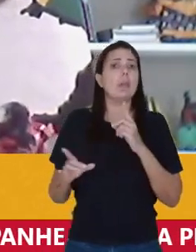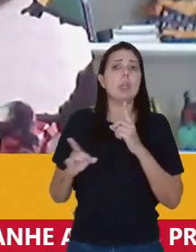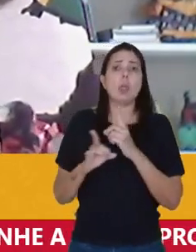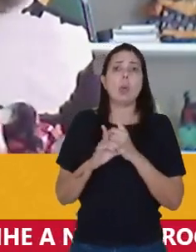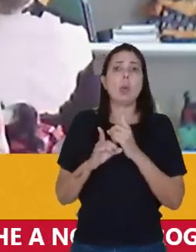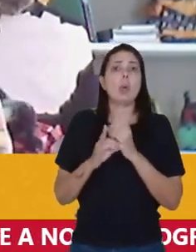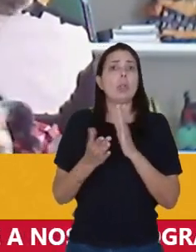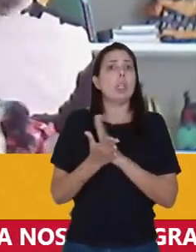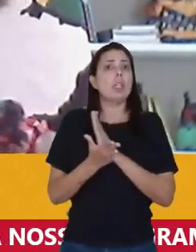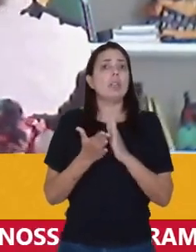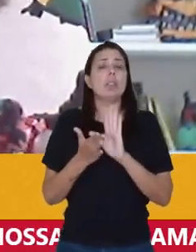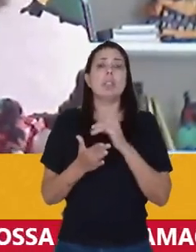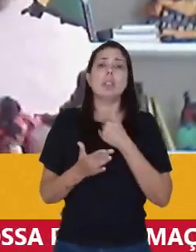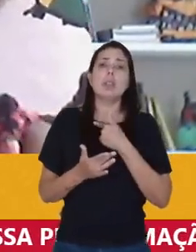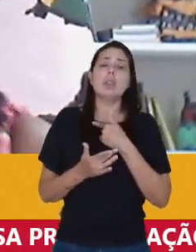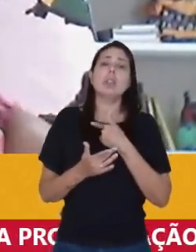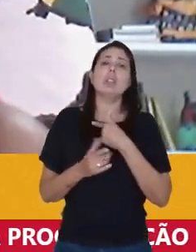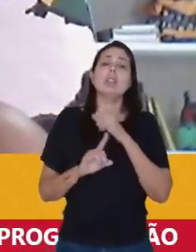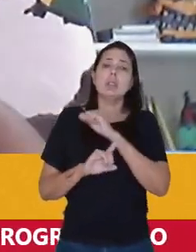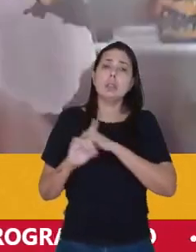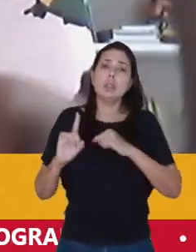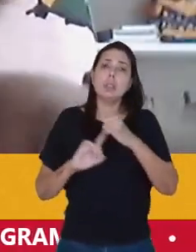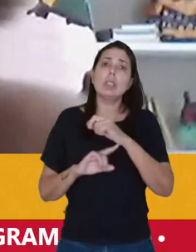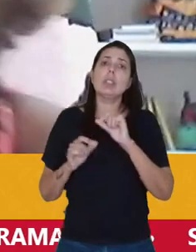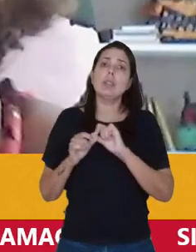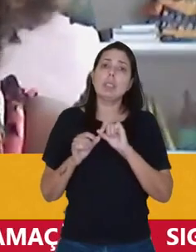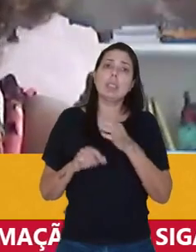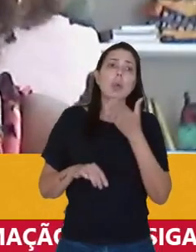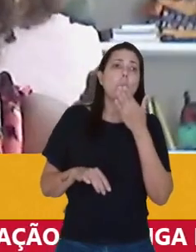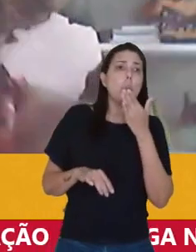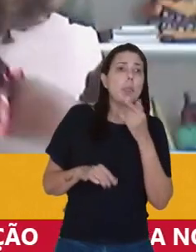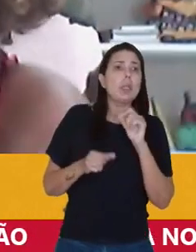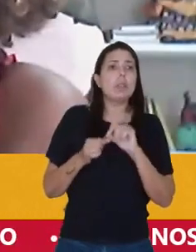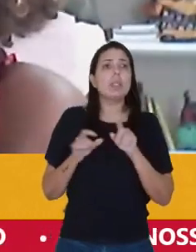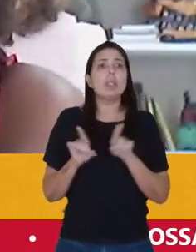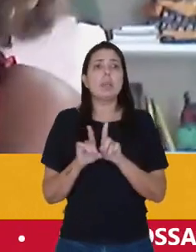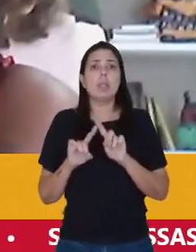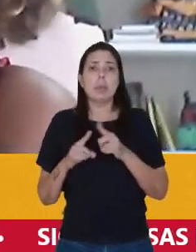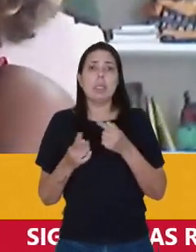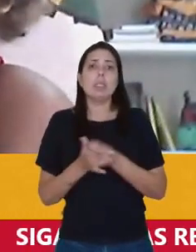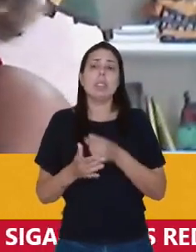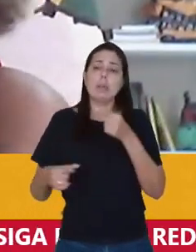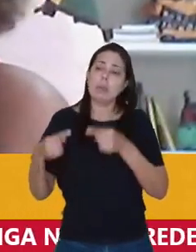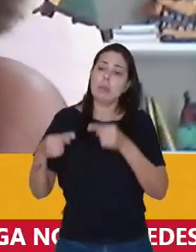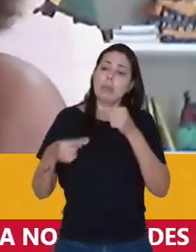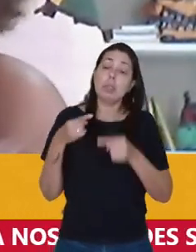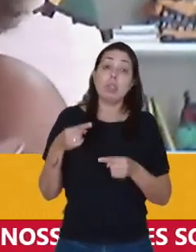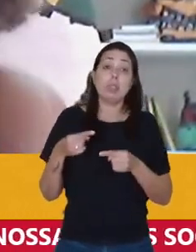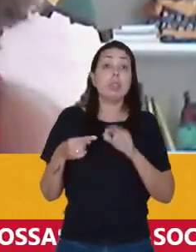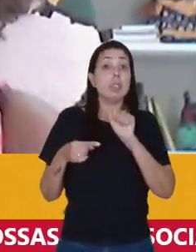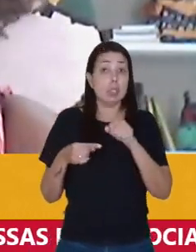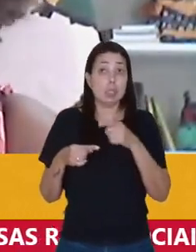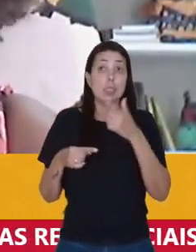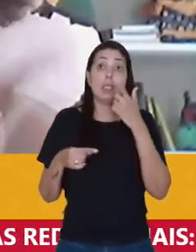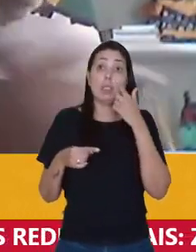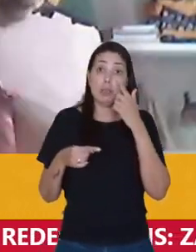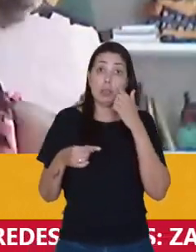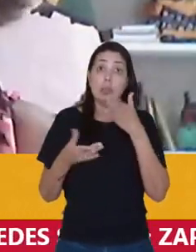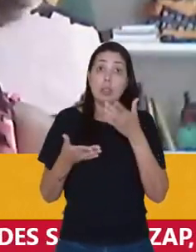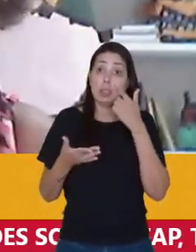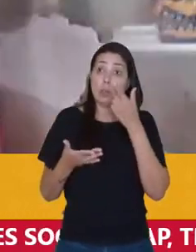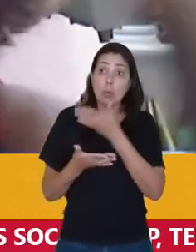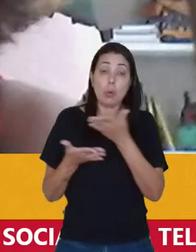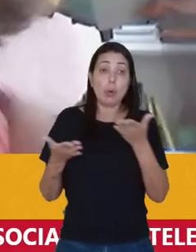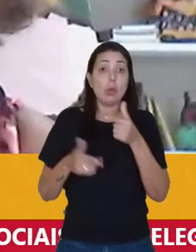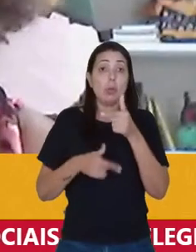às vezes, nas nossas escritas, a gente encontra fazendo a comida, fazendo também, mas isso é muita política, isso. Isso eu vejo, quando eu olho uma